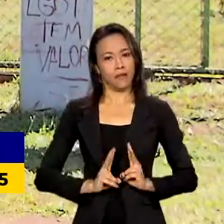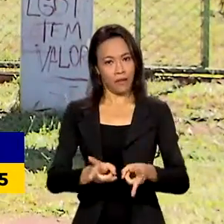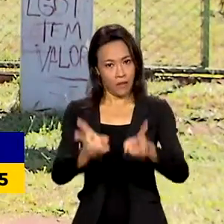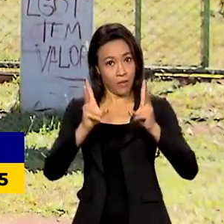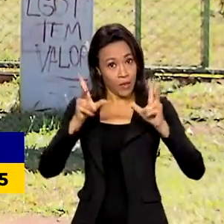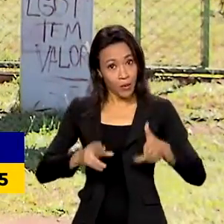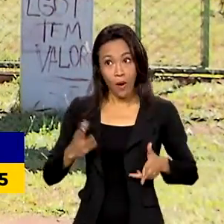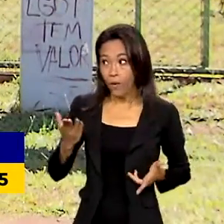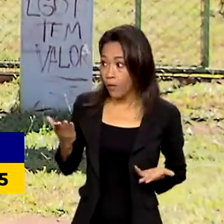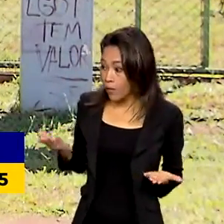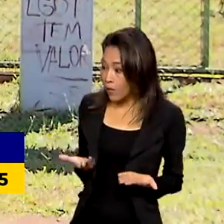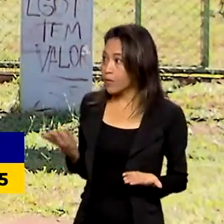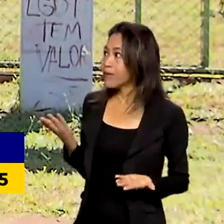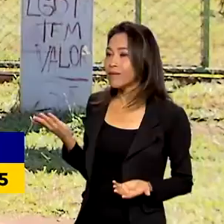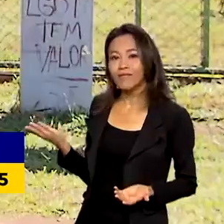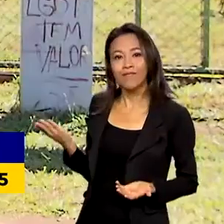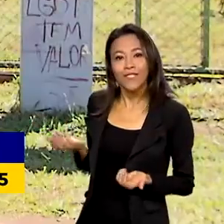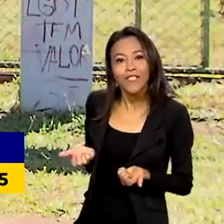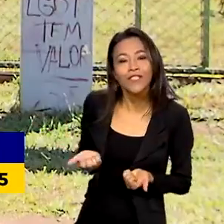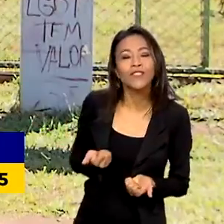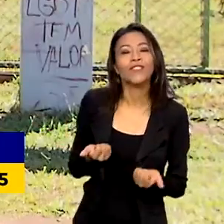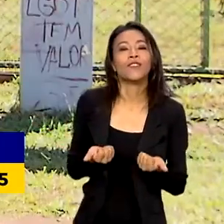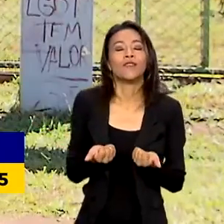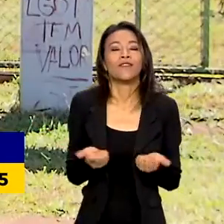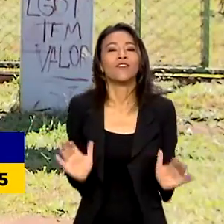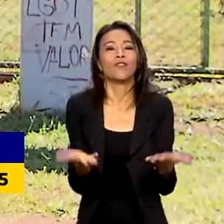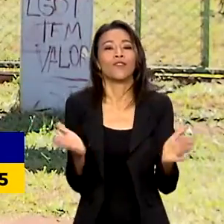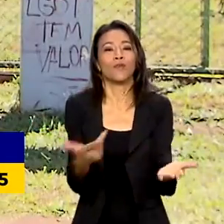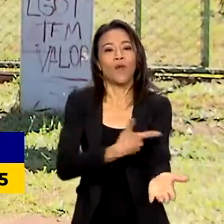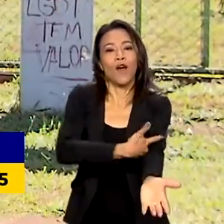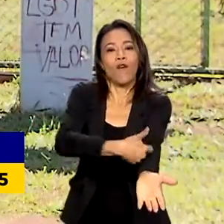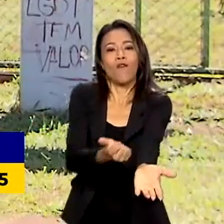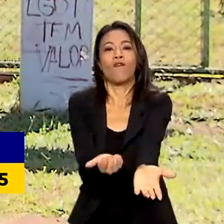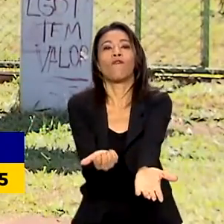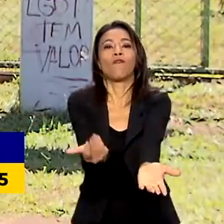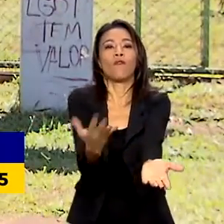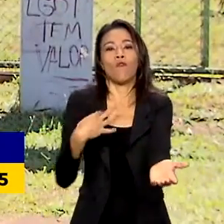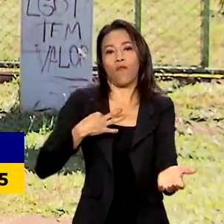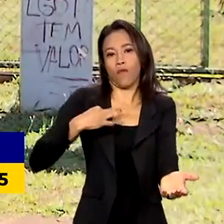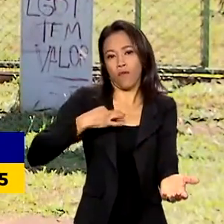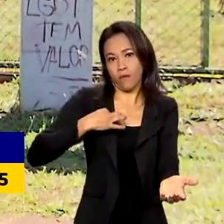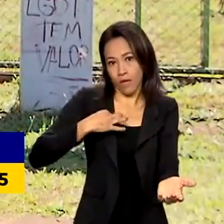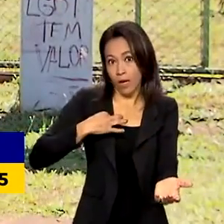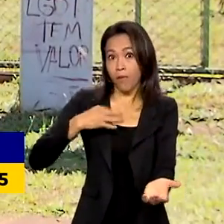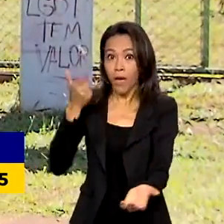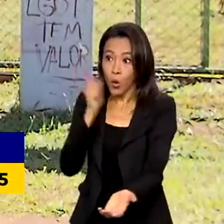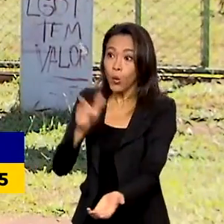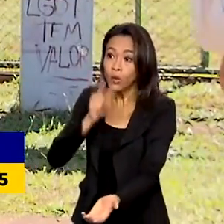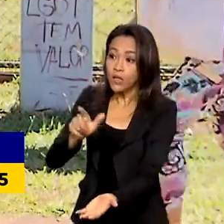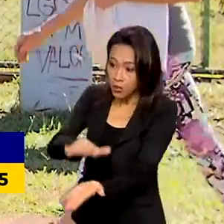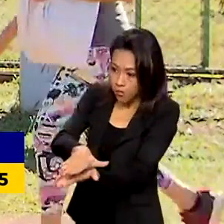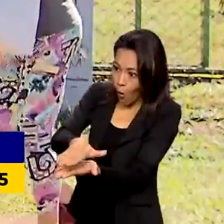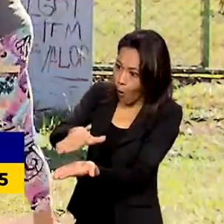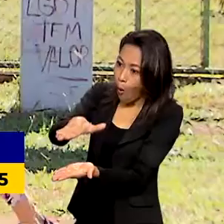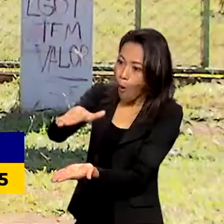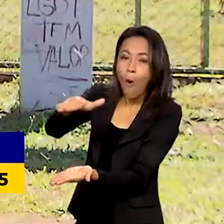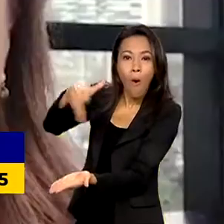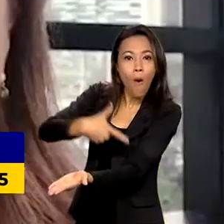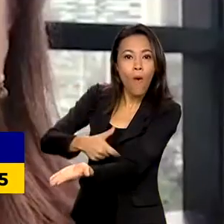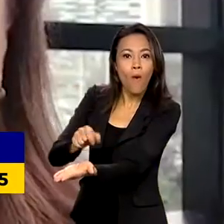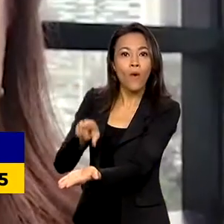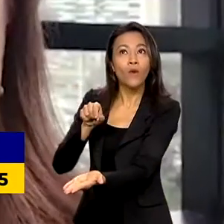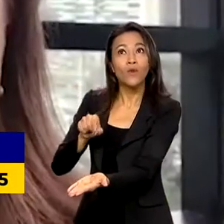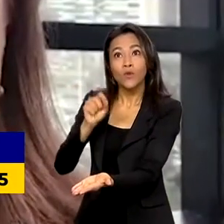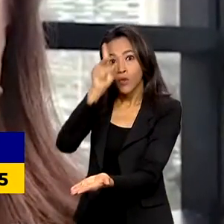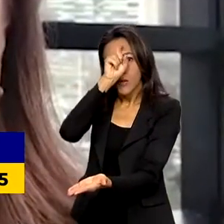como esta, que estimulam a doação voluntária para a manutenção dos estoques de sangue nos hemocentros de todo o país.